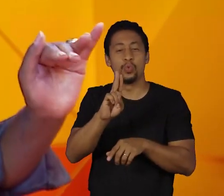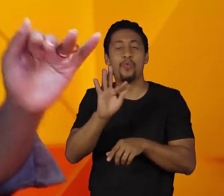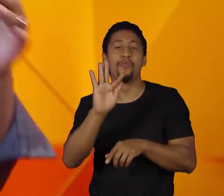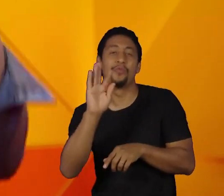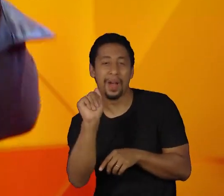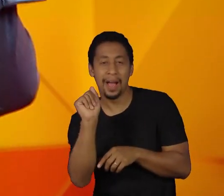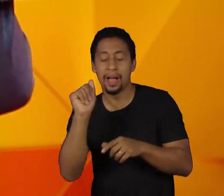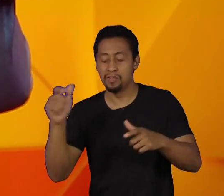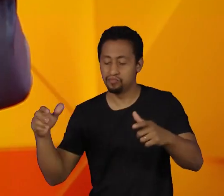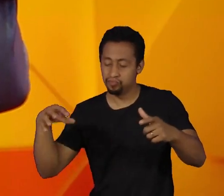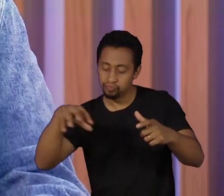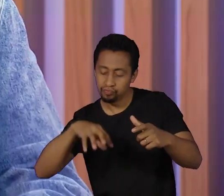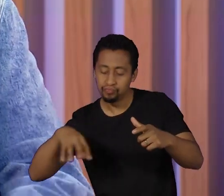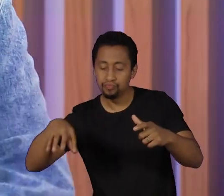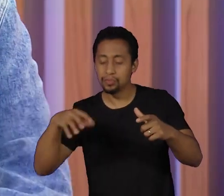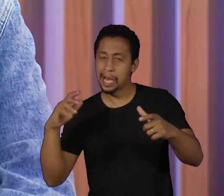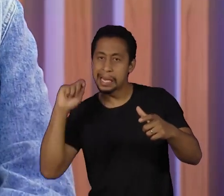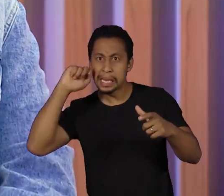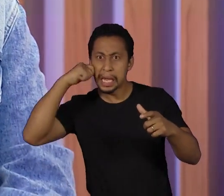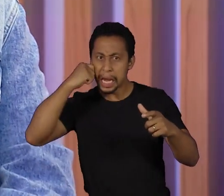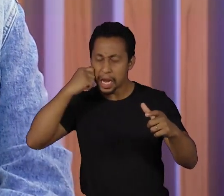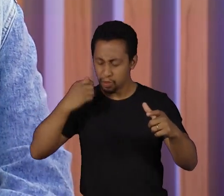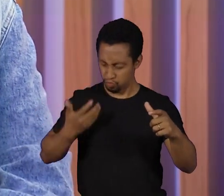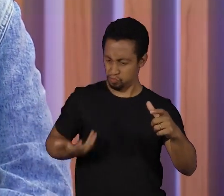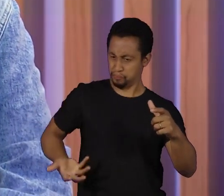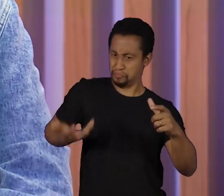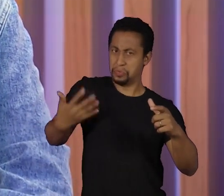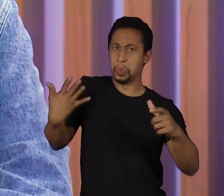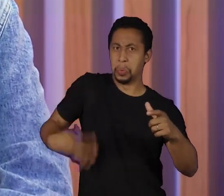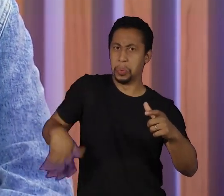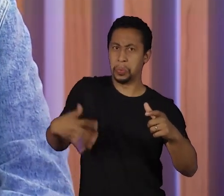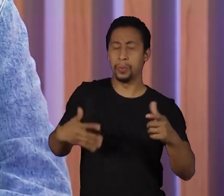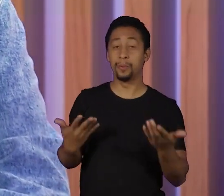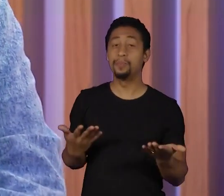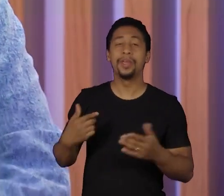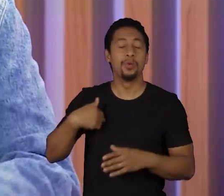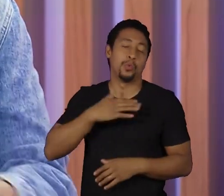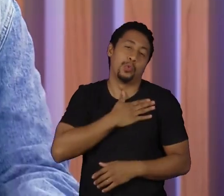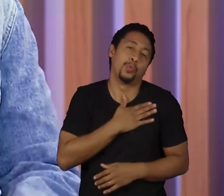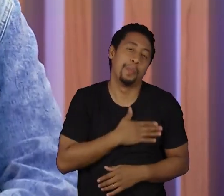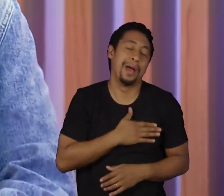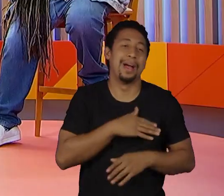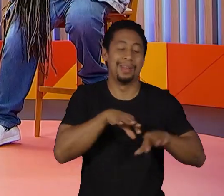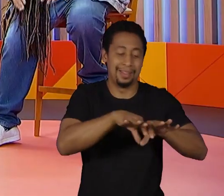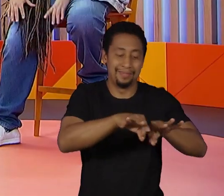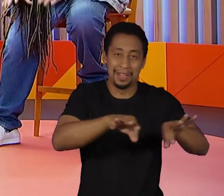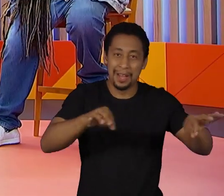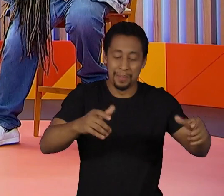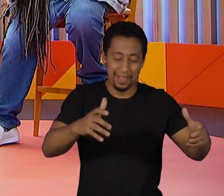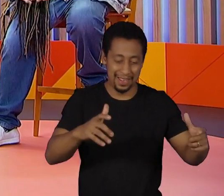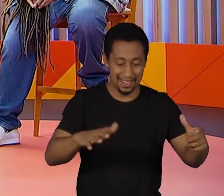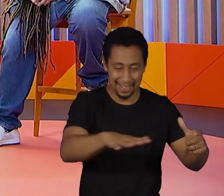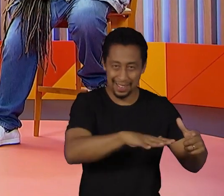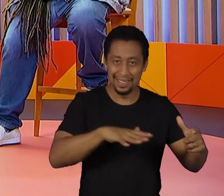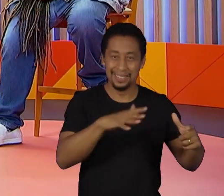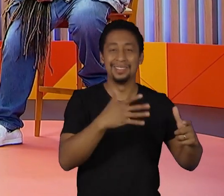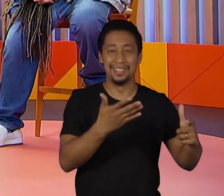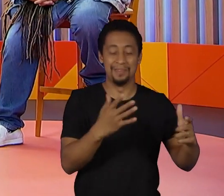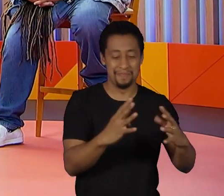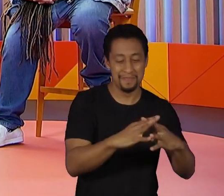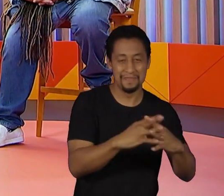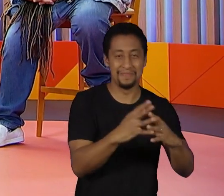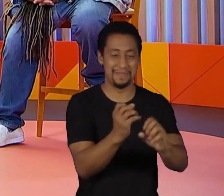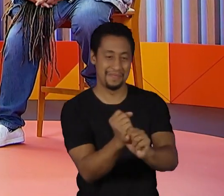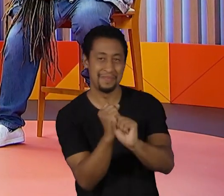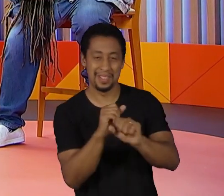pronunciar o nome do prato. Eu sou aquele raiz que é o do boteco com a calabresa, com o torresmo, com o ovo rosa. Pra mim, a comida de boteco